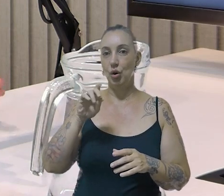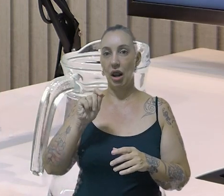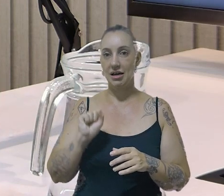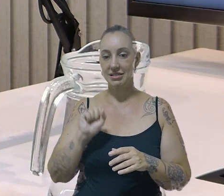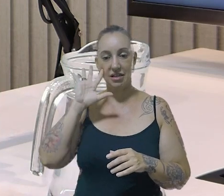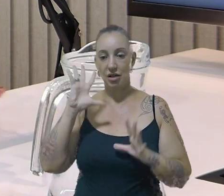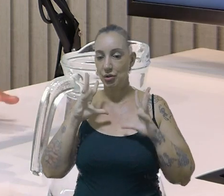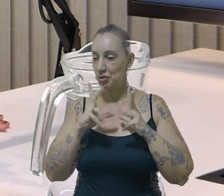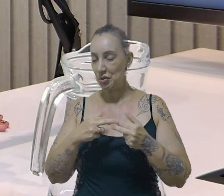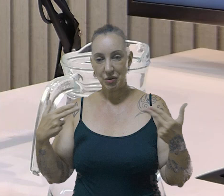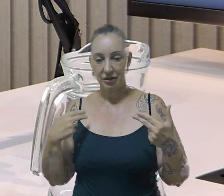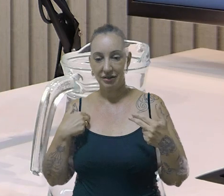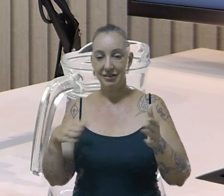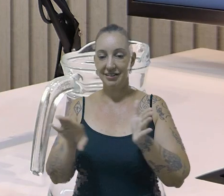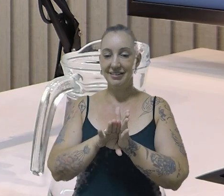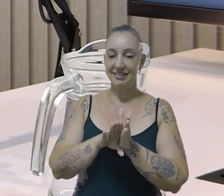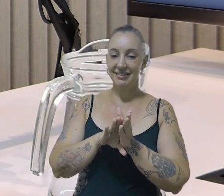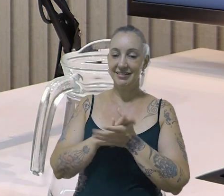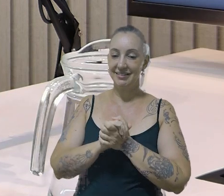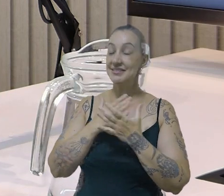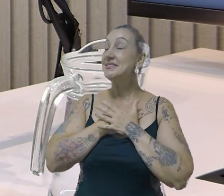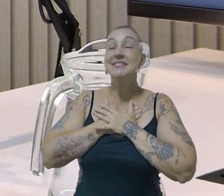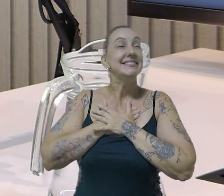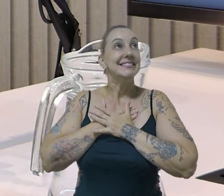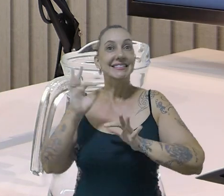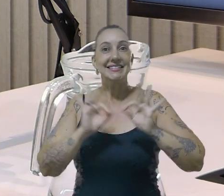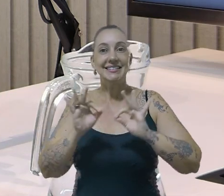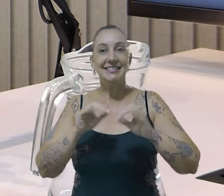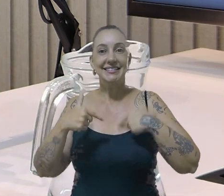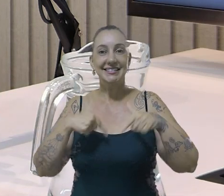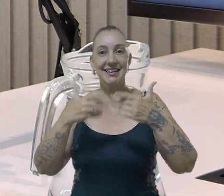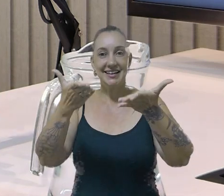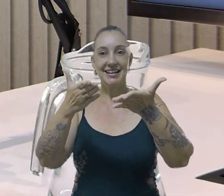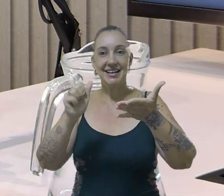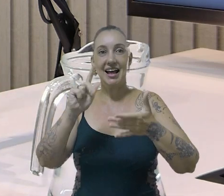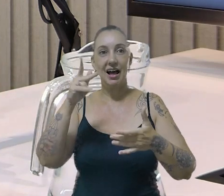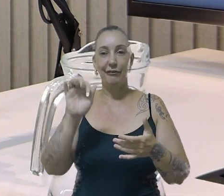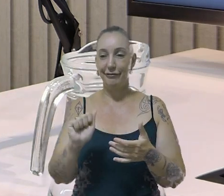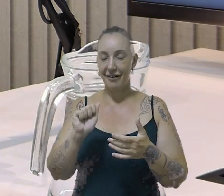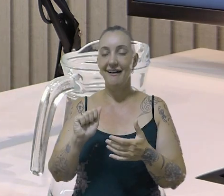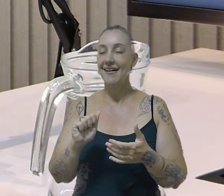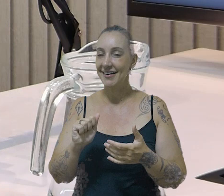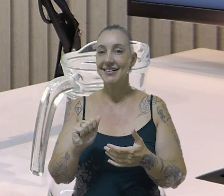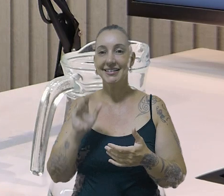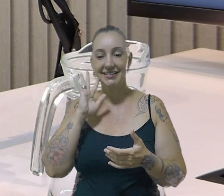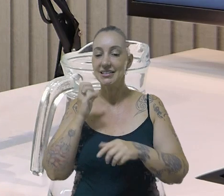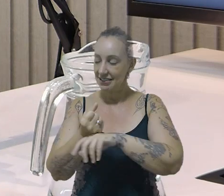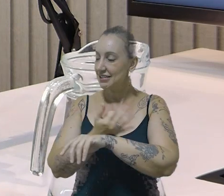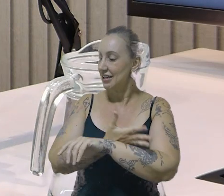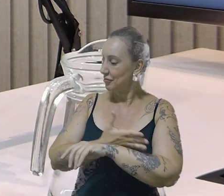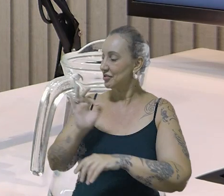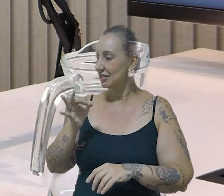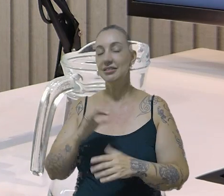galera resolvia tudo e eu chegava lá e falava cara meu trampo tá ali e no Alfa muito legal super emocionante é muito bonito assim